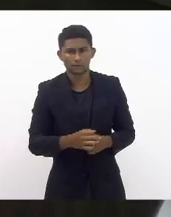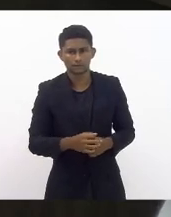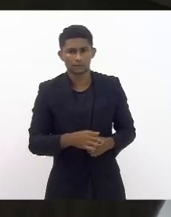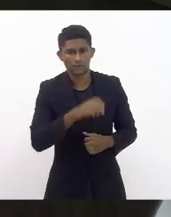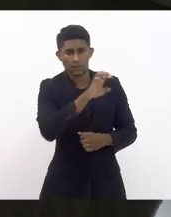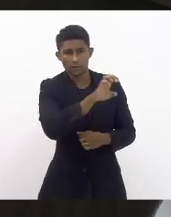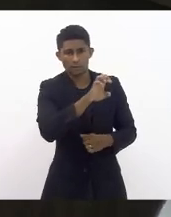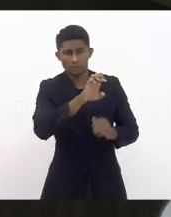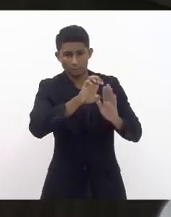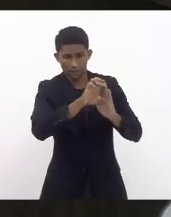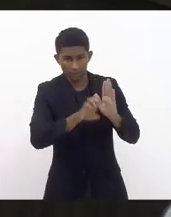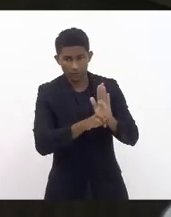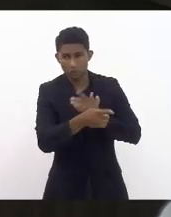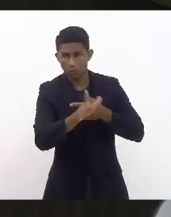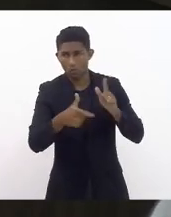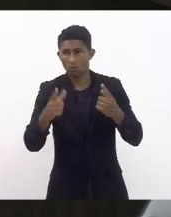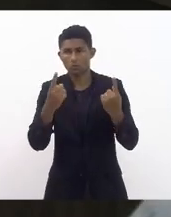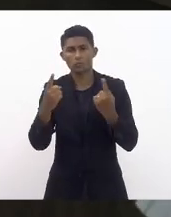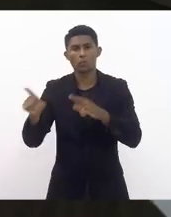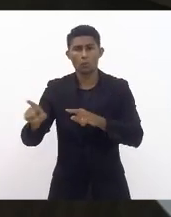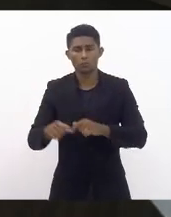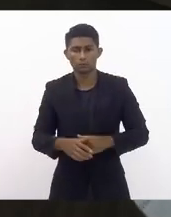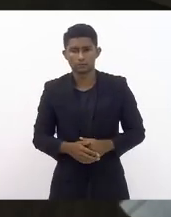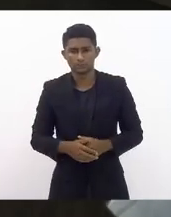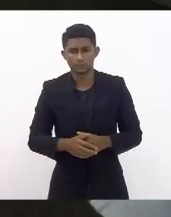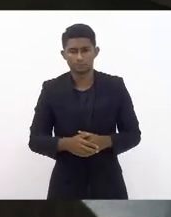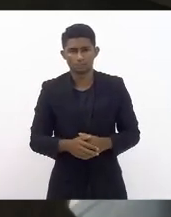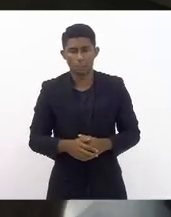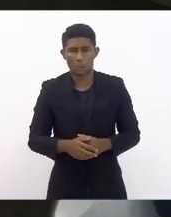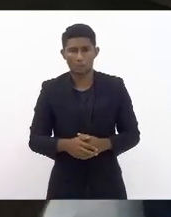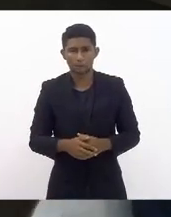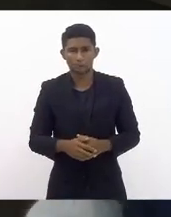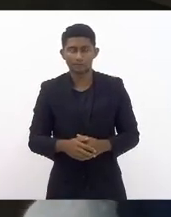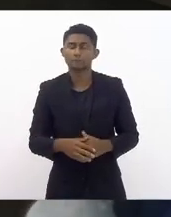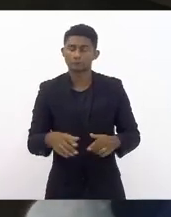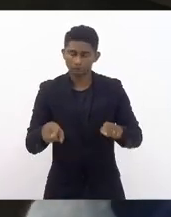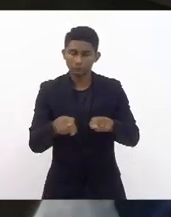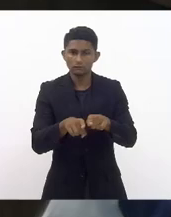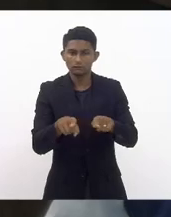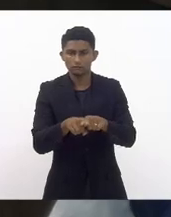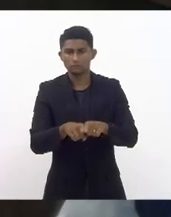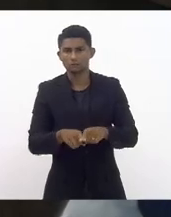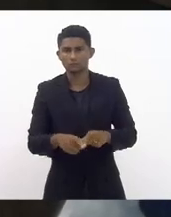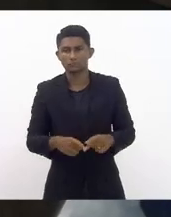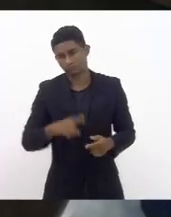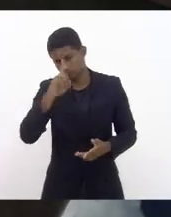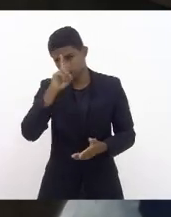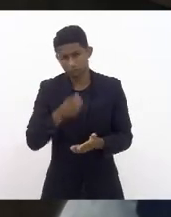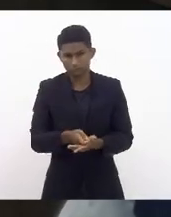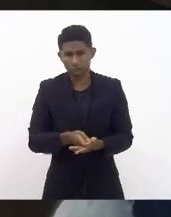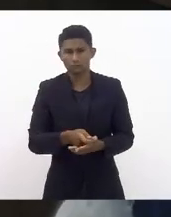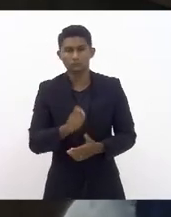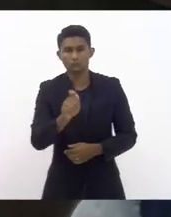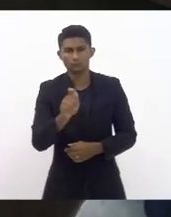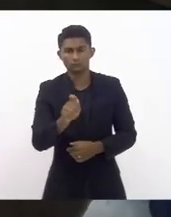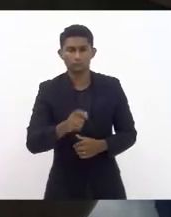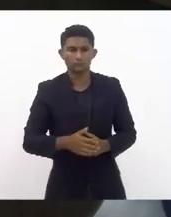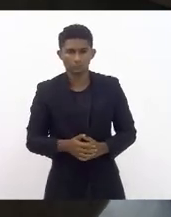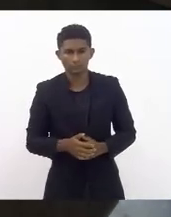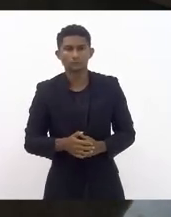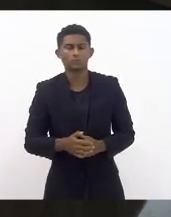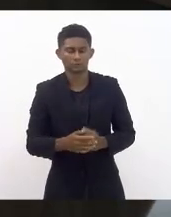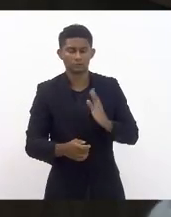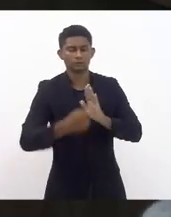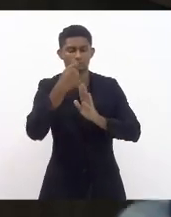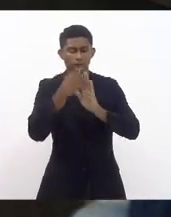demais emendas, senhores presidentes. Também optando por